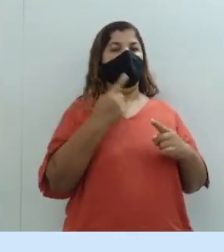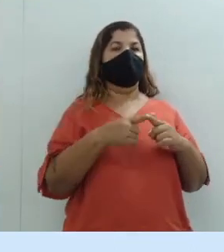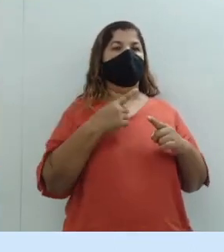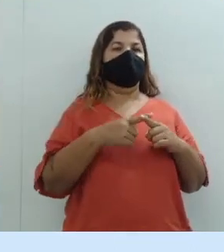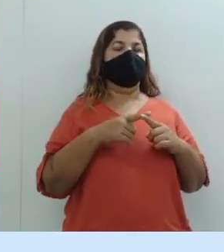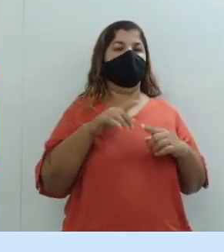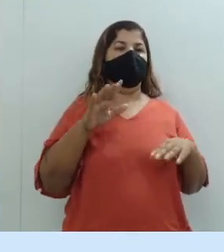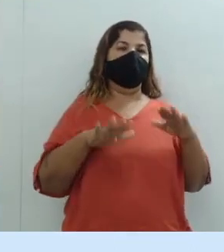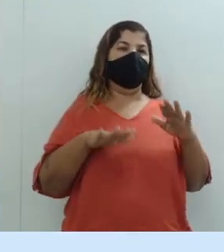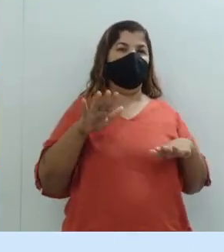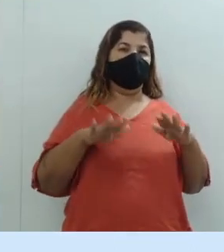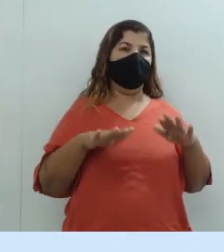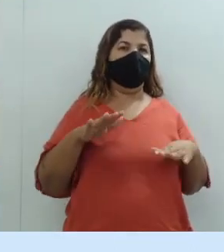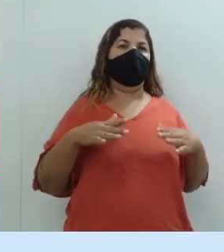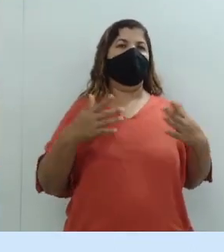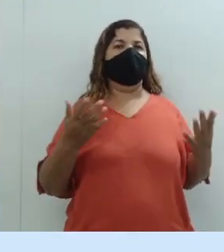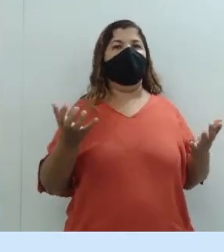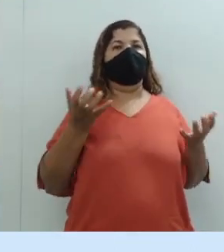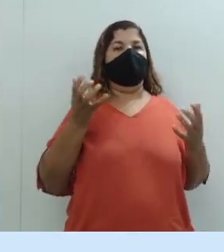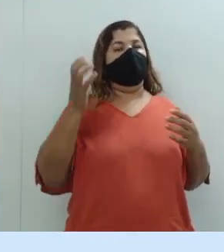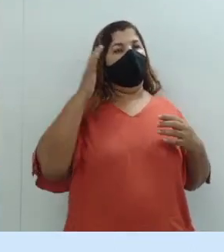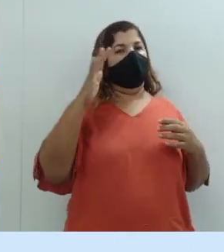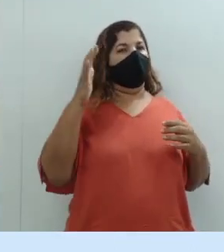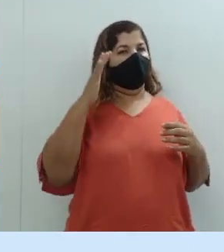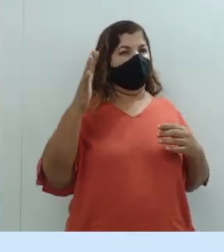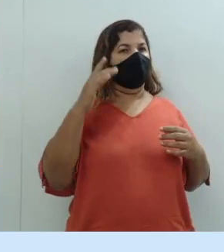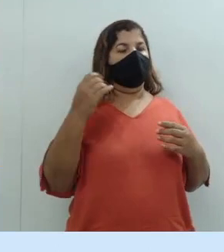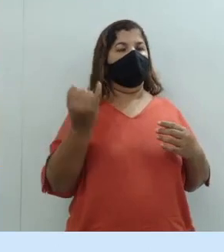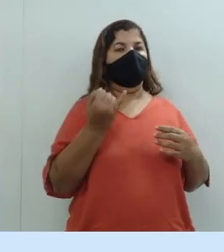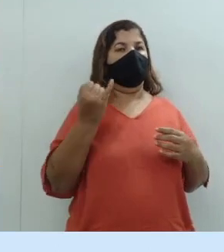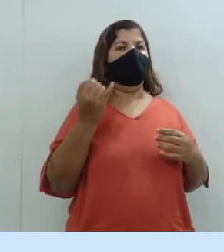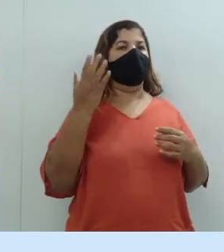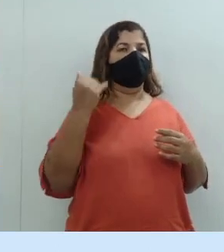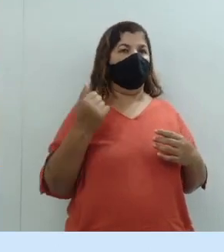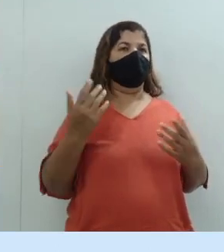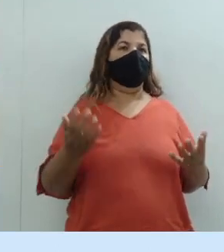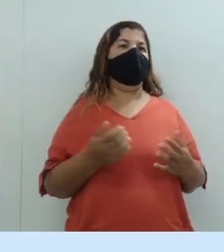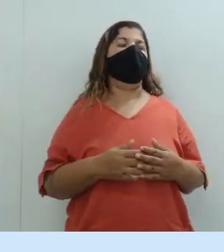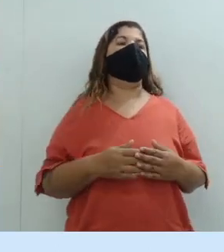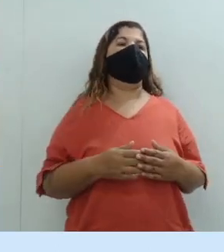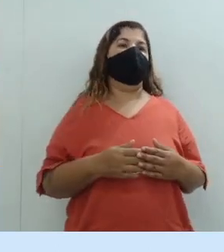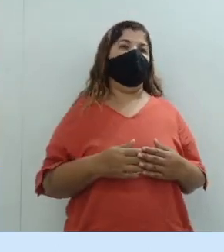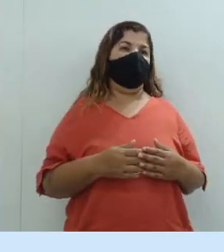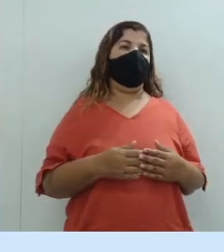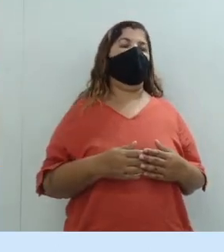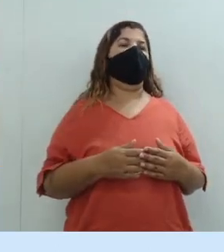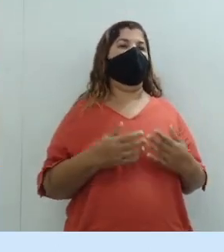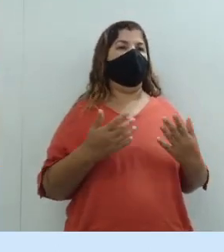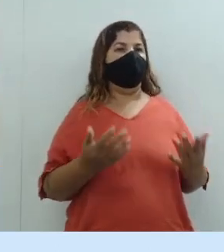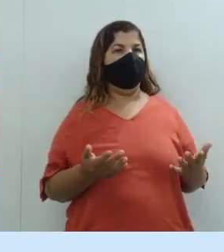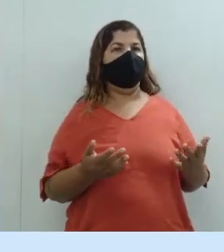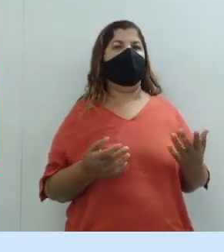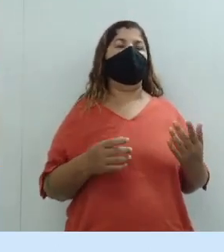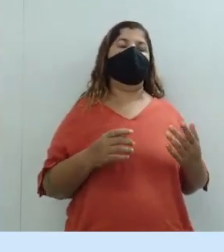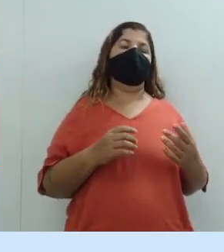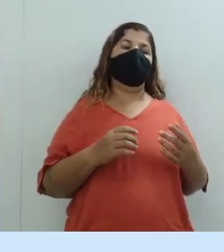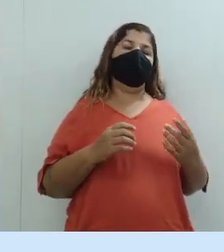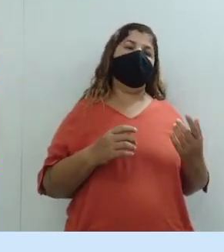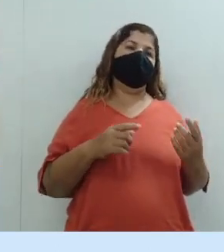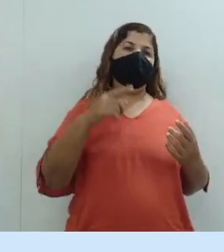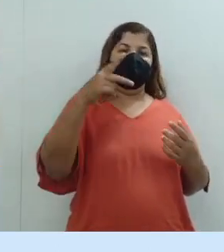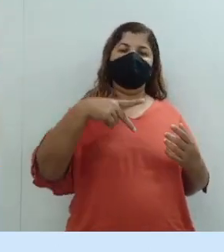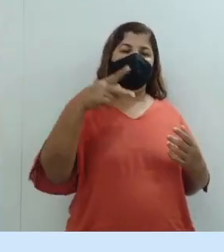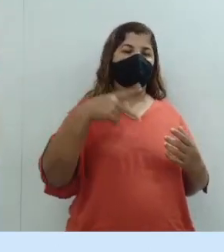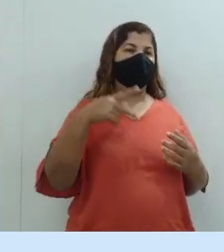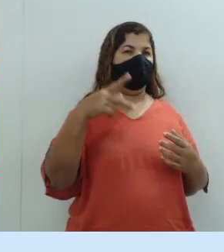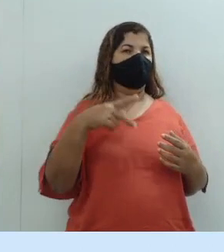cobram teoria da gente. É importante a gente saber disso. Então, galera, resistores em série, resistores em paralelo, é bom você olhar